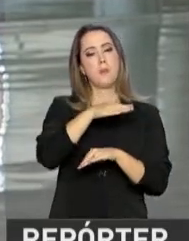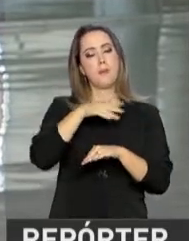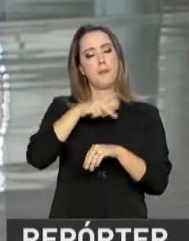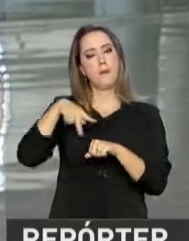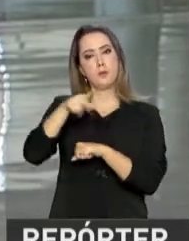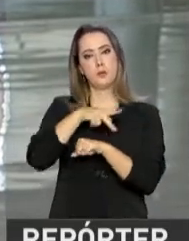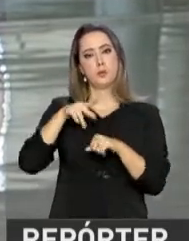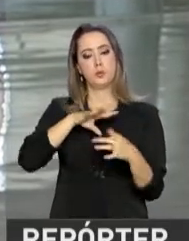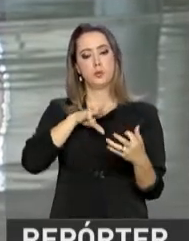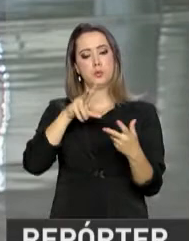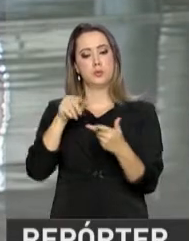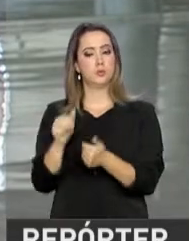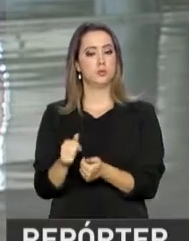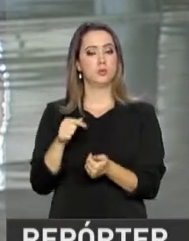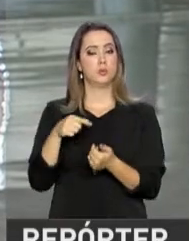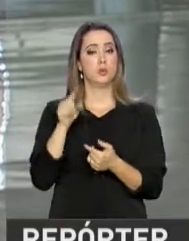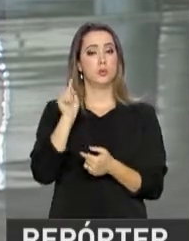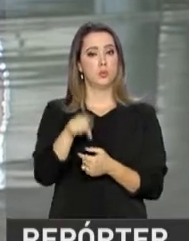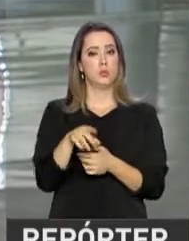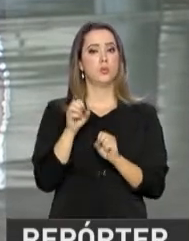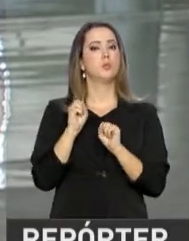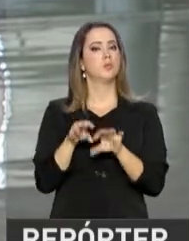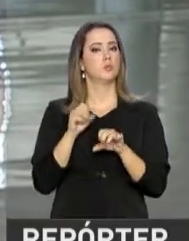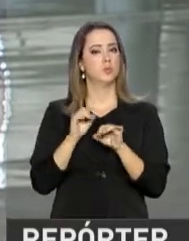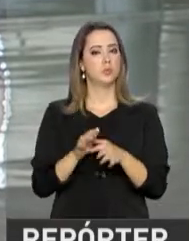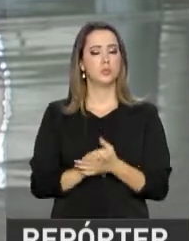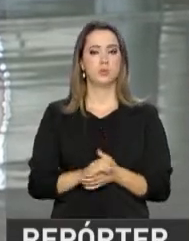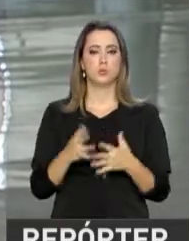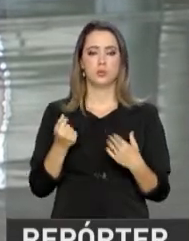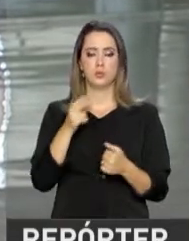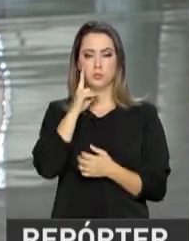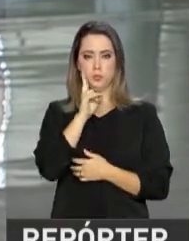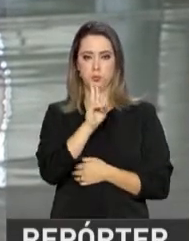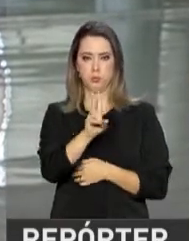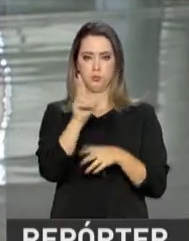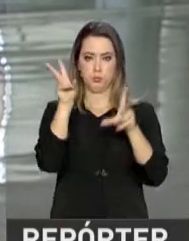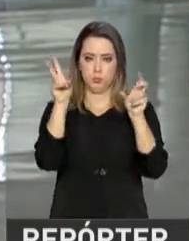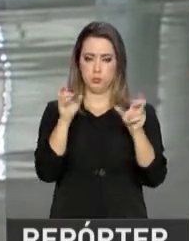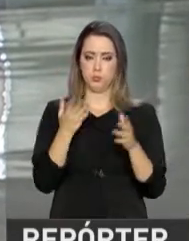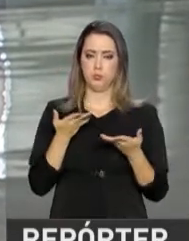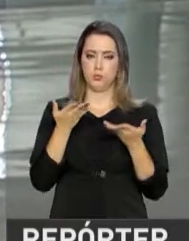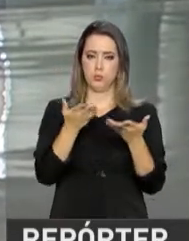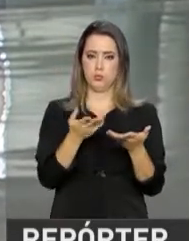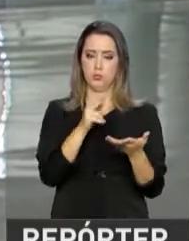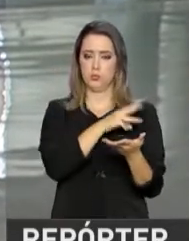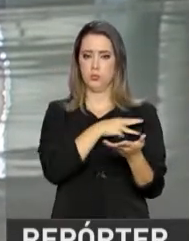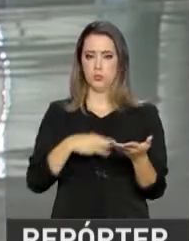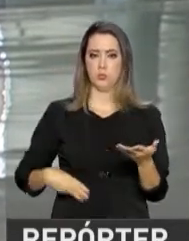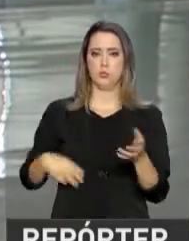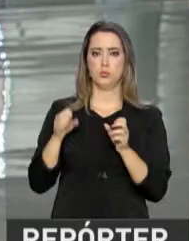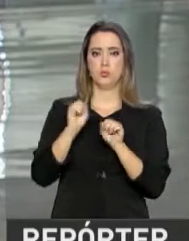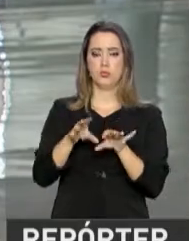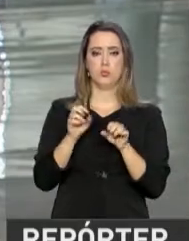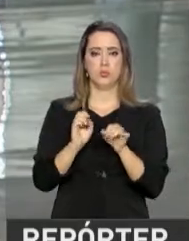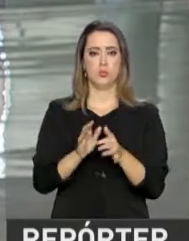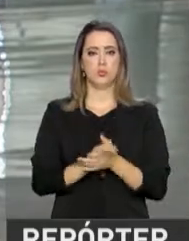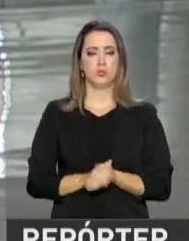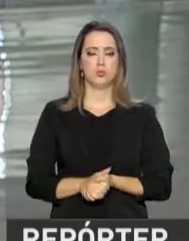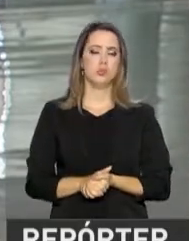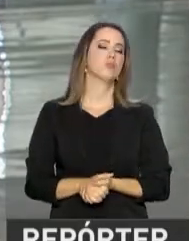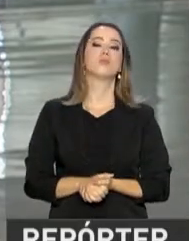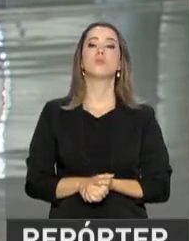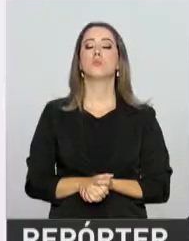no mundo na questão educacional vamos ouvir agora um trecho do discurso do ministro da educação mendonça